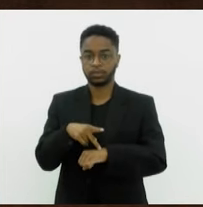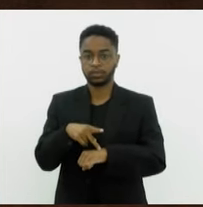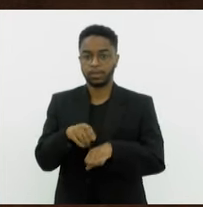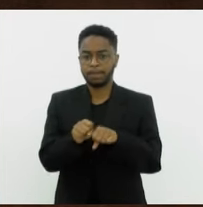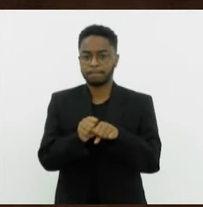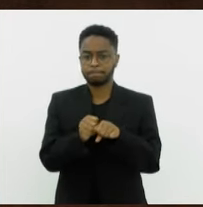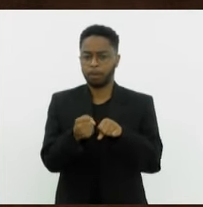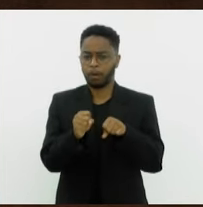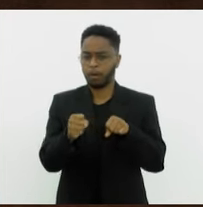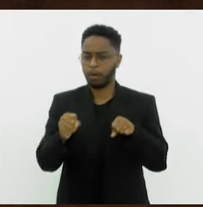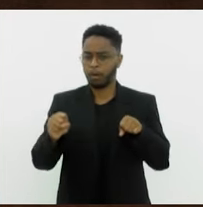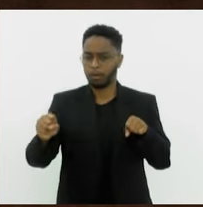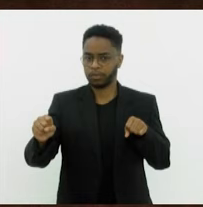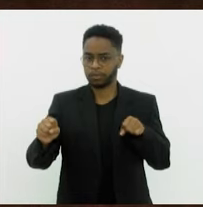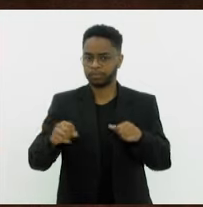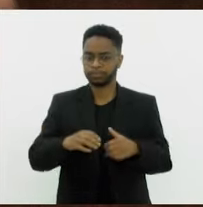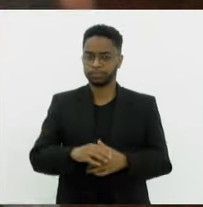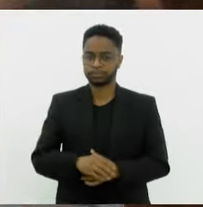continental.